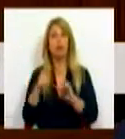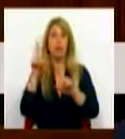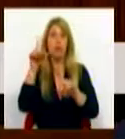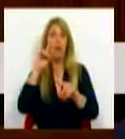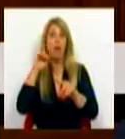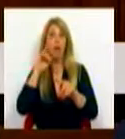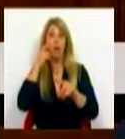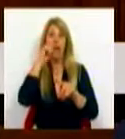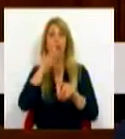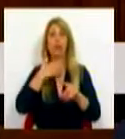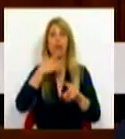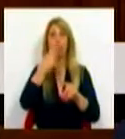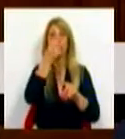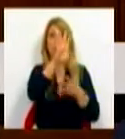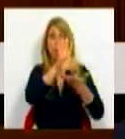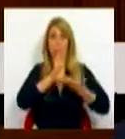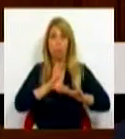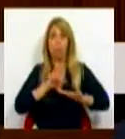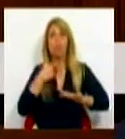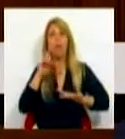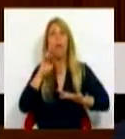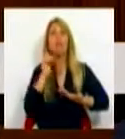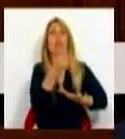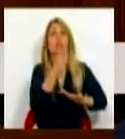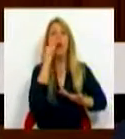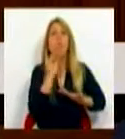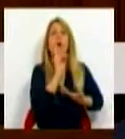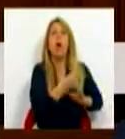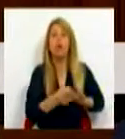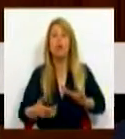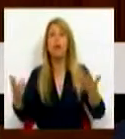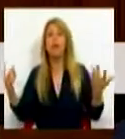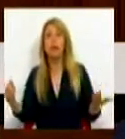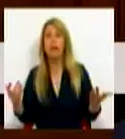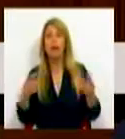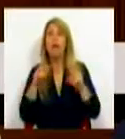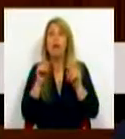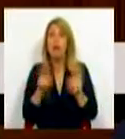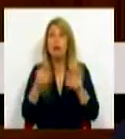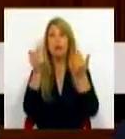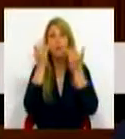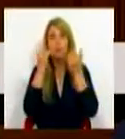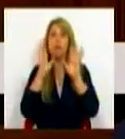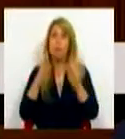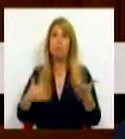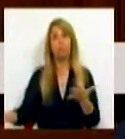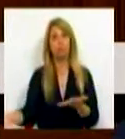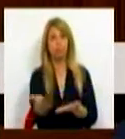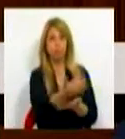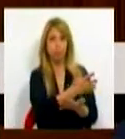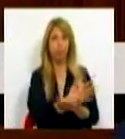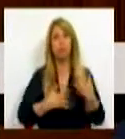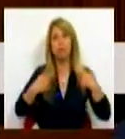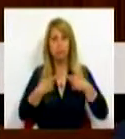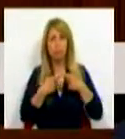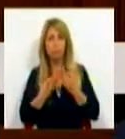banco. E, nesse contexto, essa informação tem que ser compilando, tem que ser recolhendo, tem que ser criando. Também